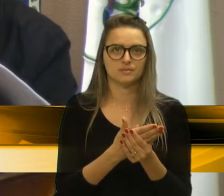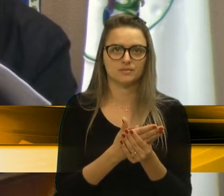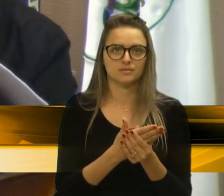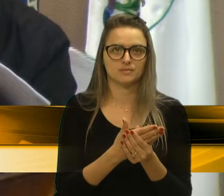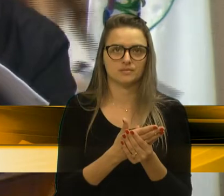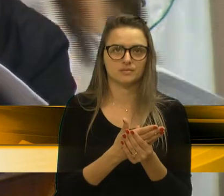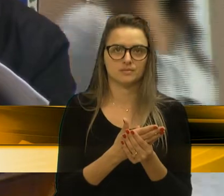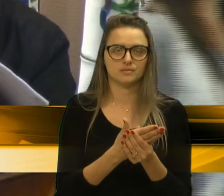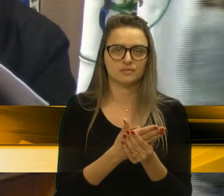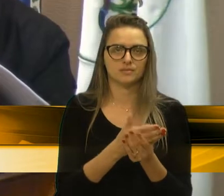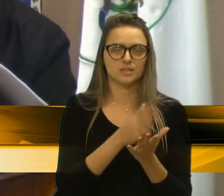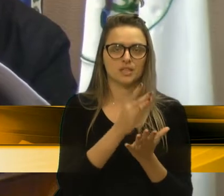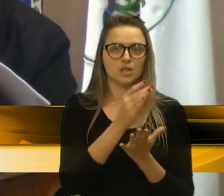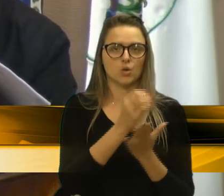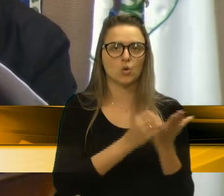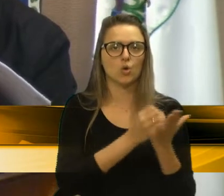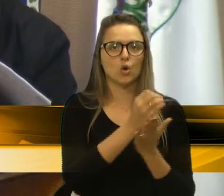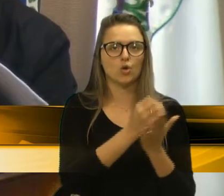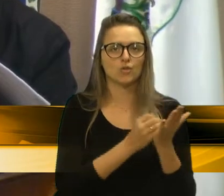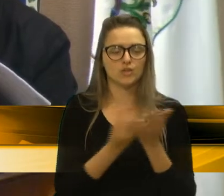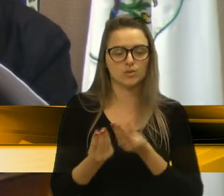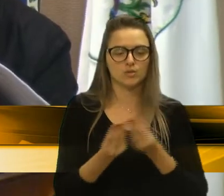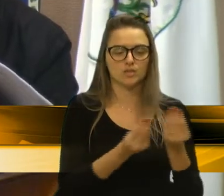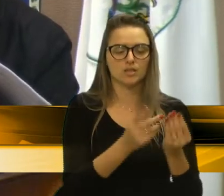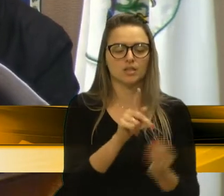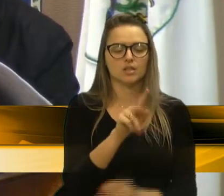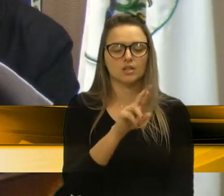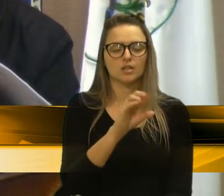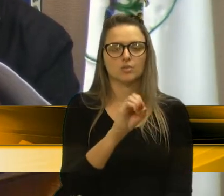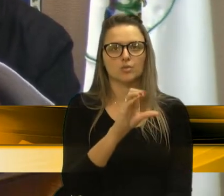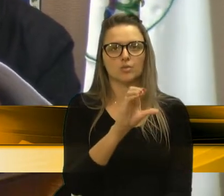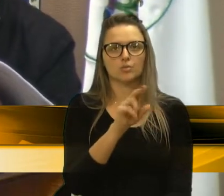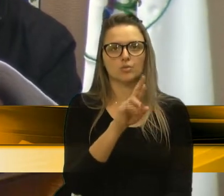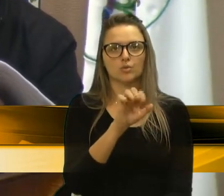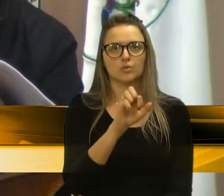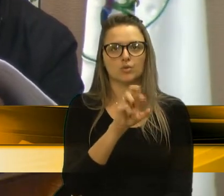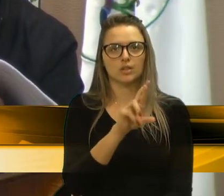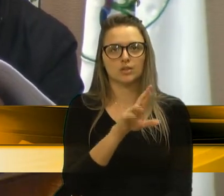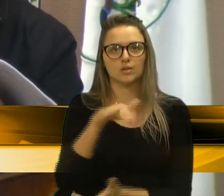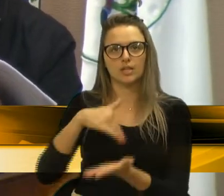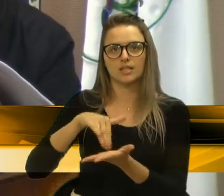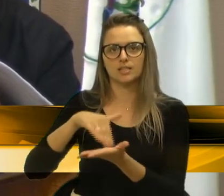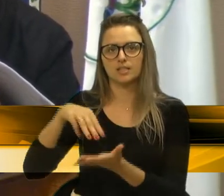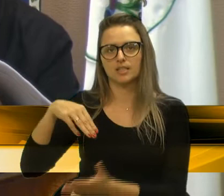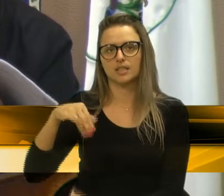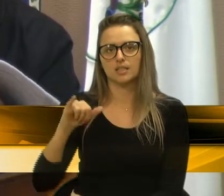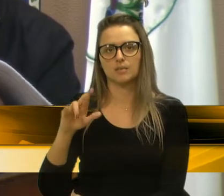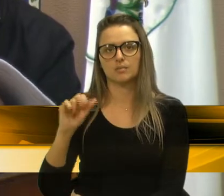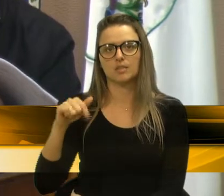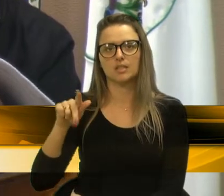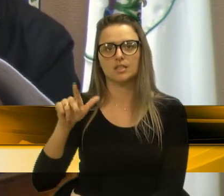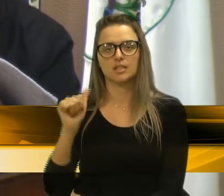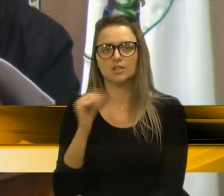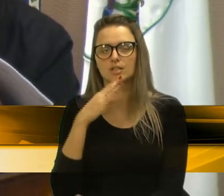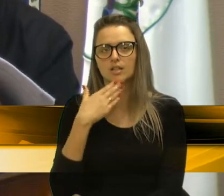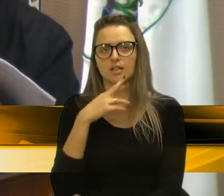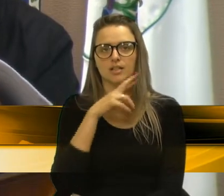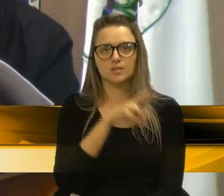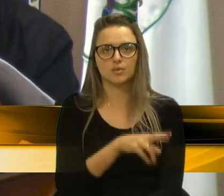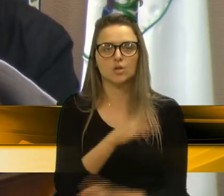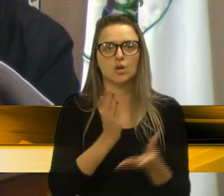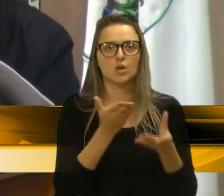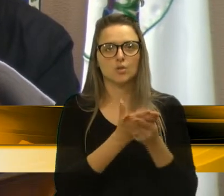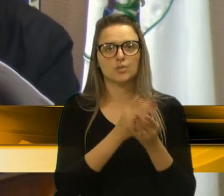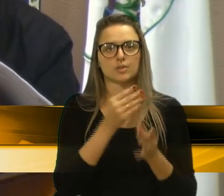em ofício endereçado ao Procurador-Geral, a secretária Mirângela diz o seguinte: o processo em tela trata